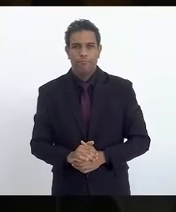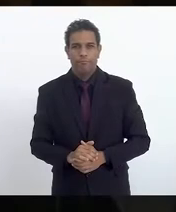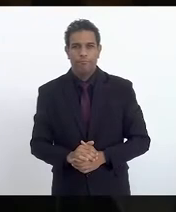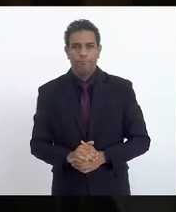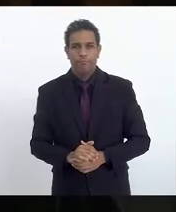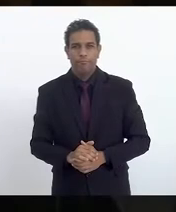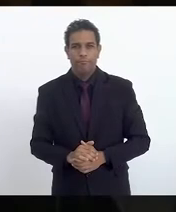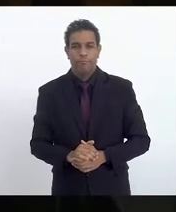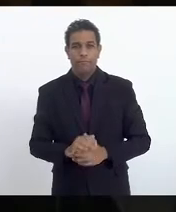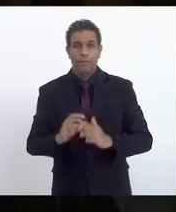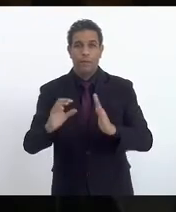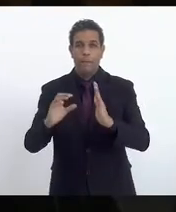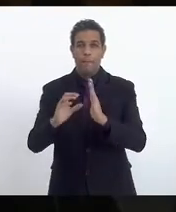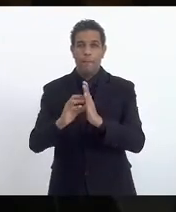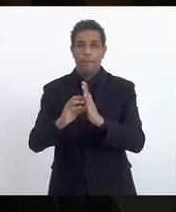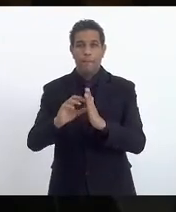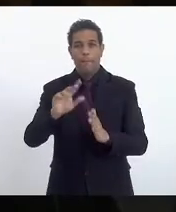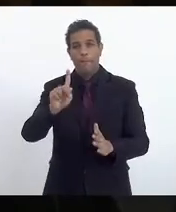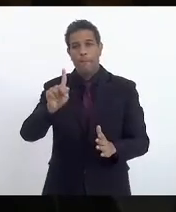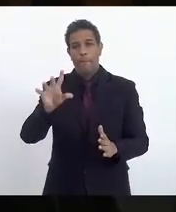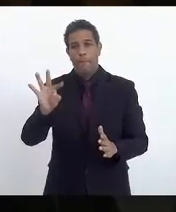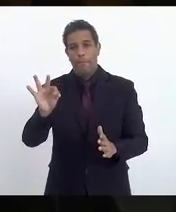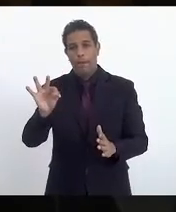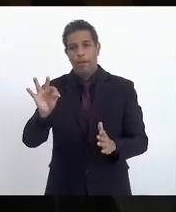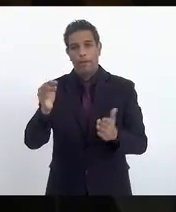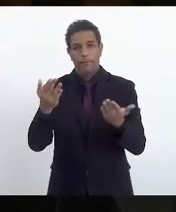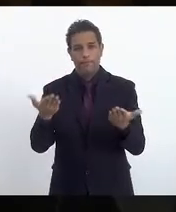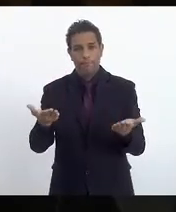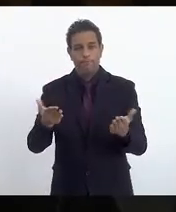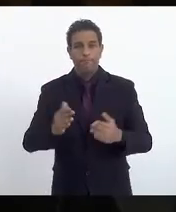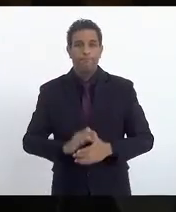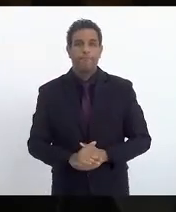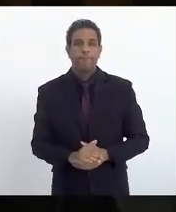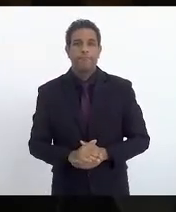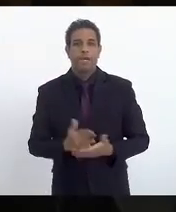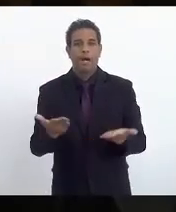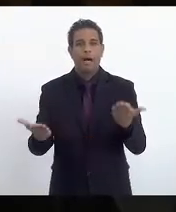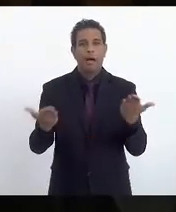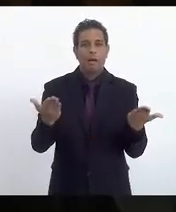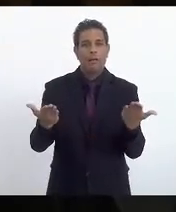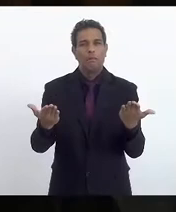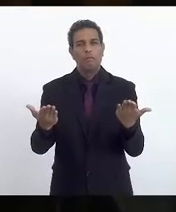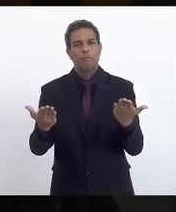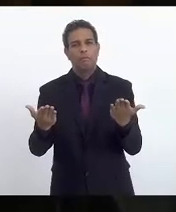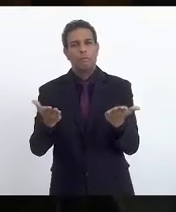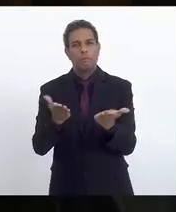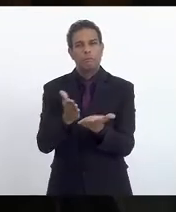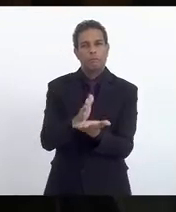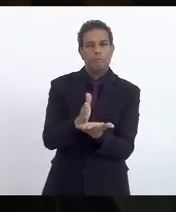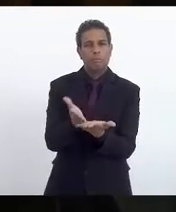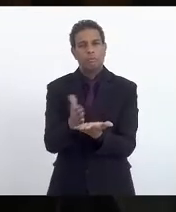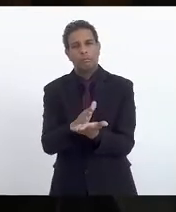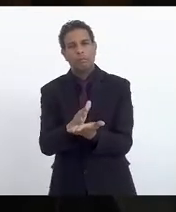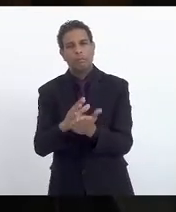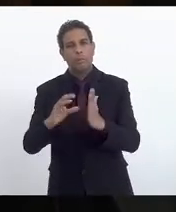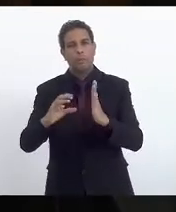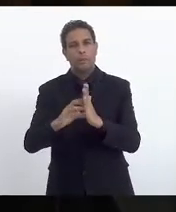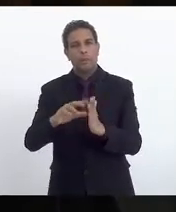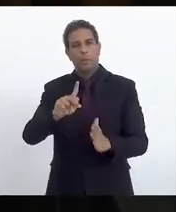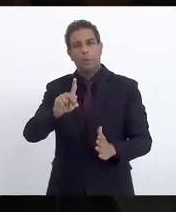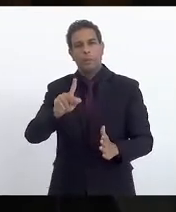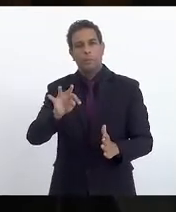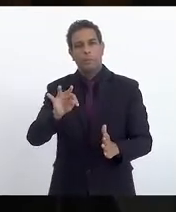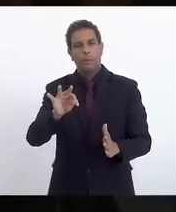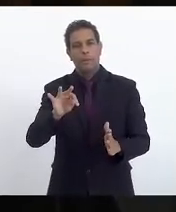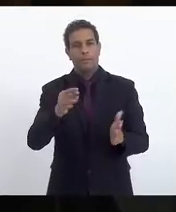e o partido dos trabalhadores Deputado waldeck numa encruzilhada e no Congresso